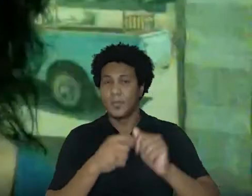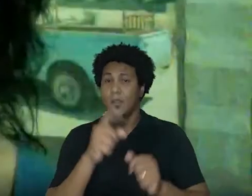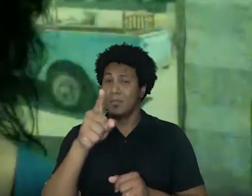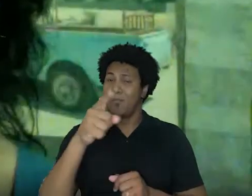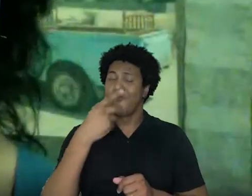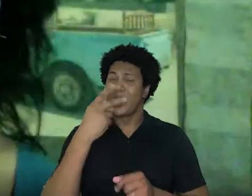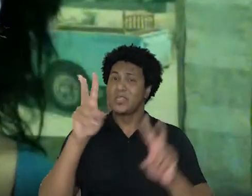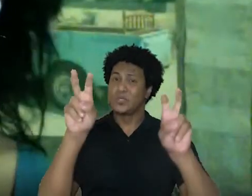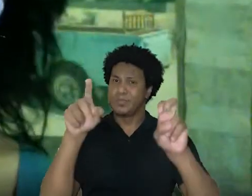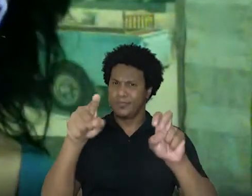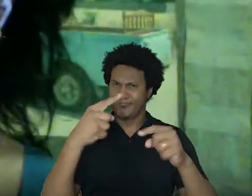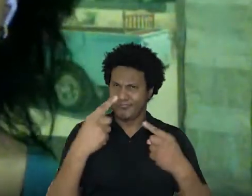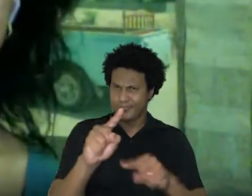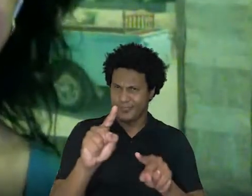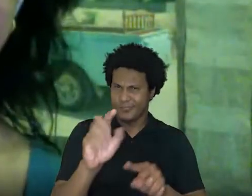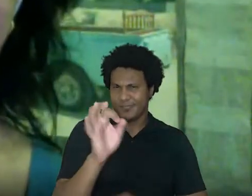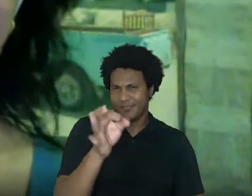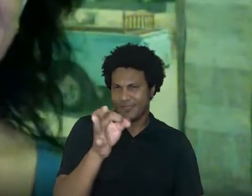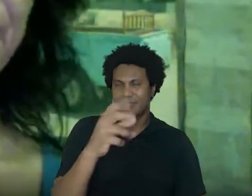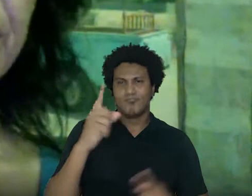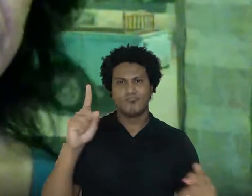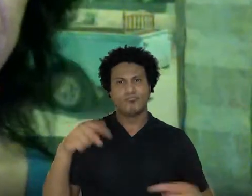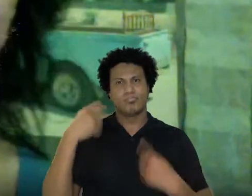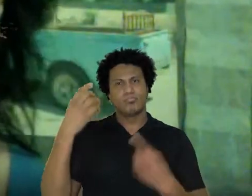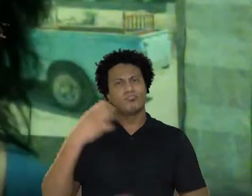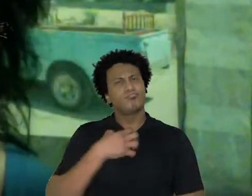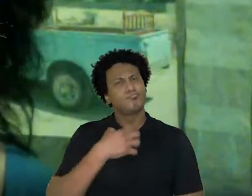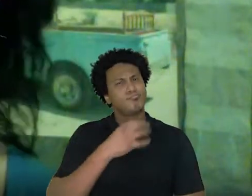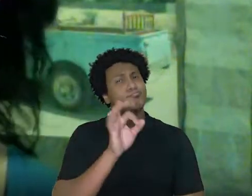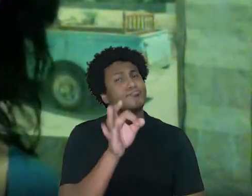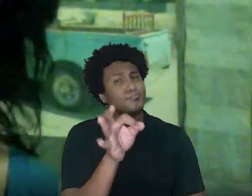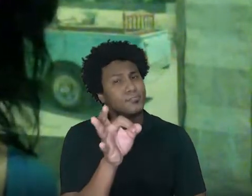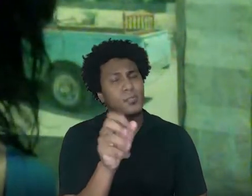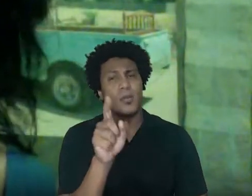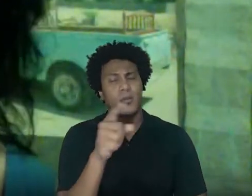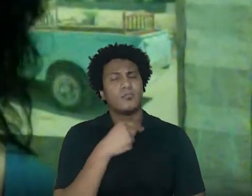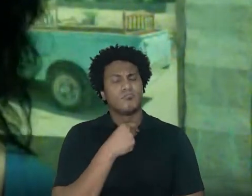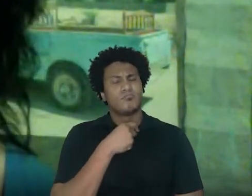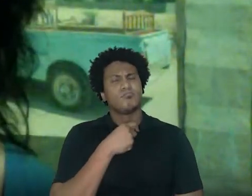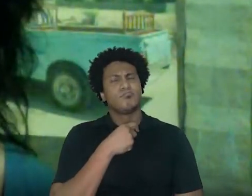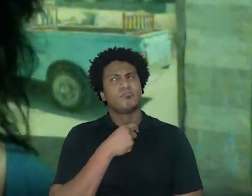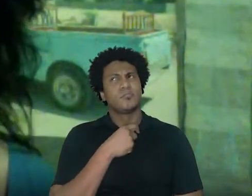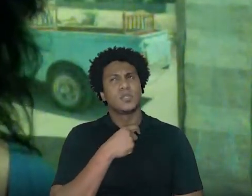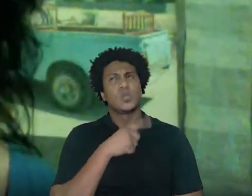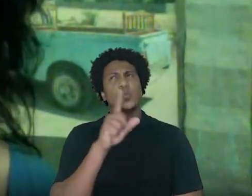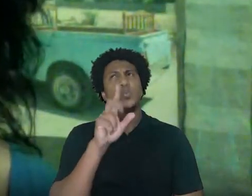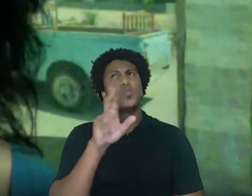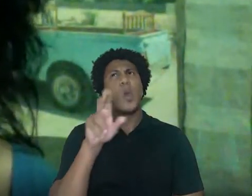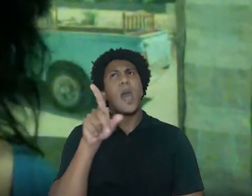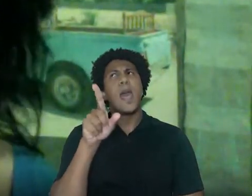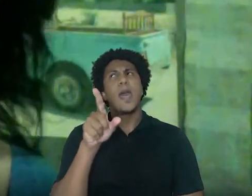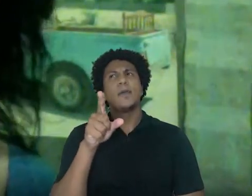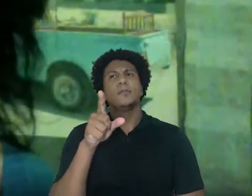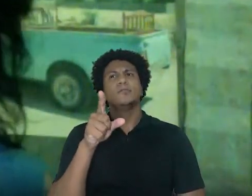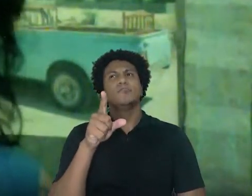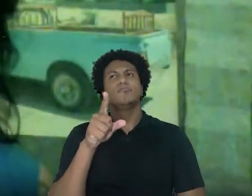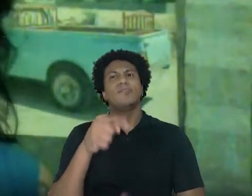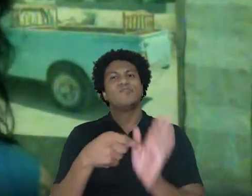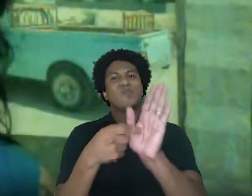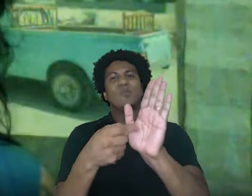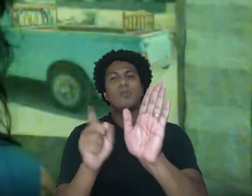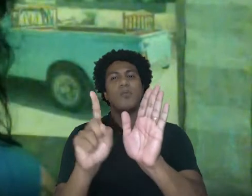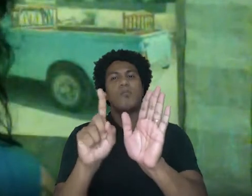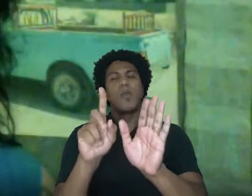Obrigada, Jéssica, lindo esse teu texto. E acho que o que você fala, né, essa provocação que você traz para a gente,